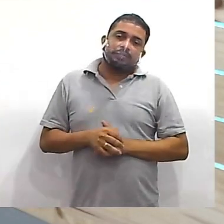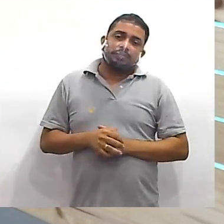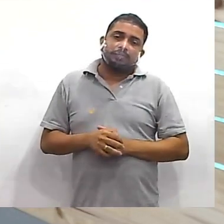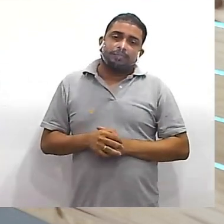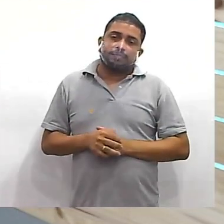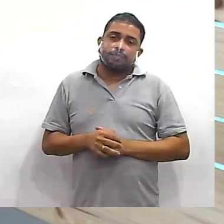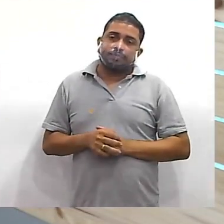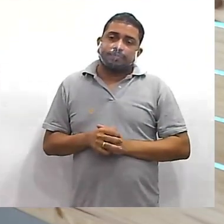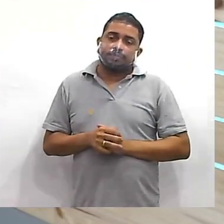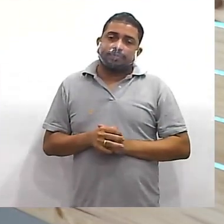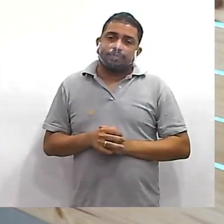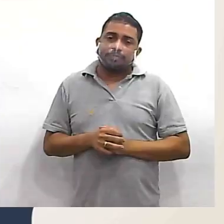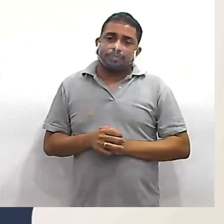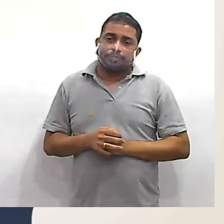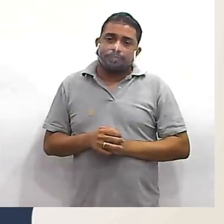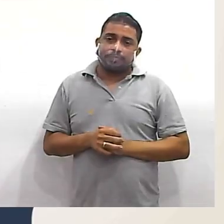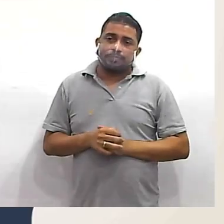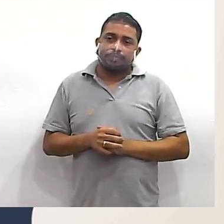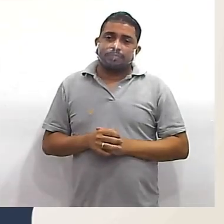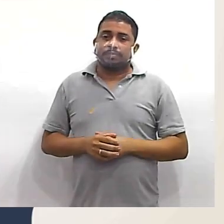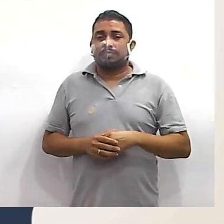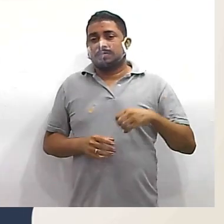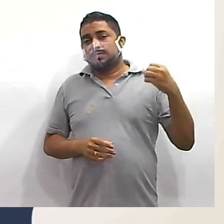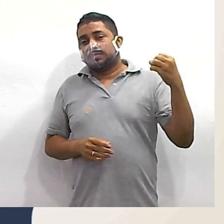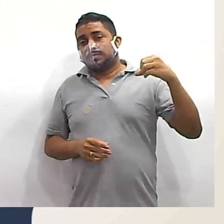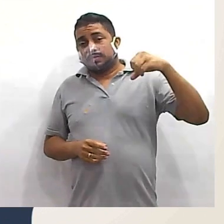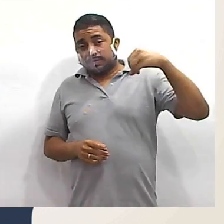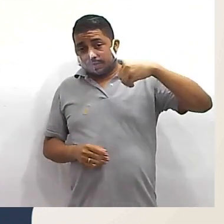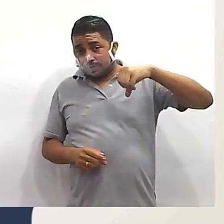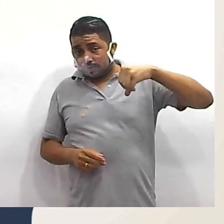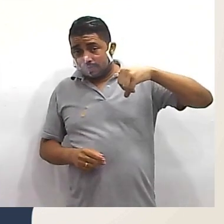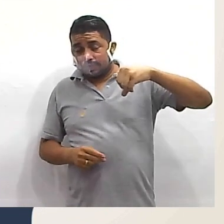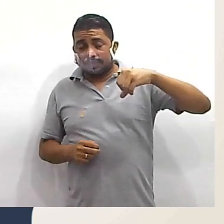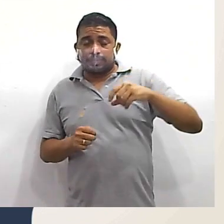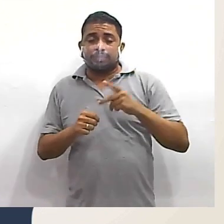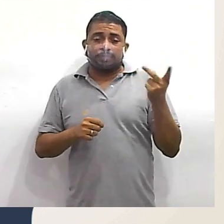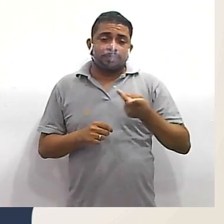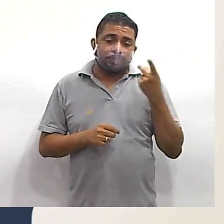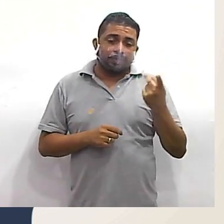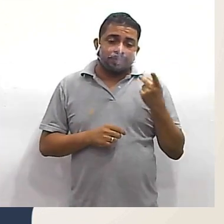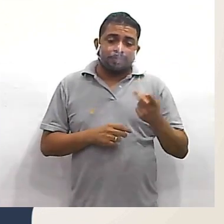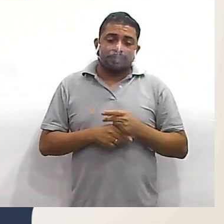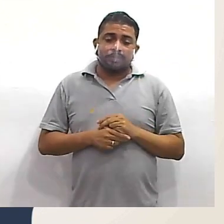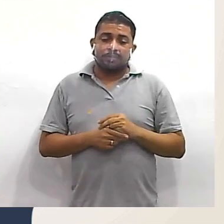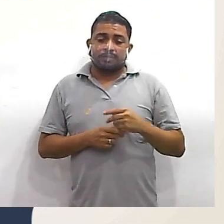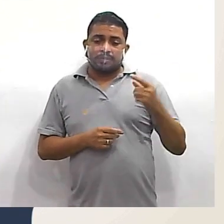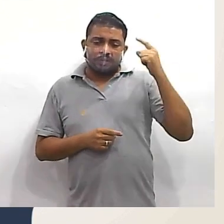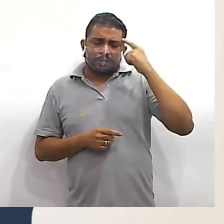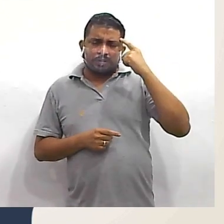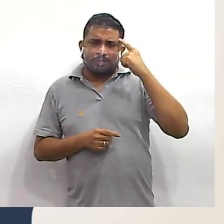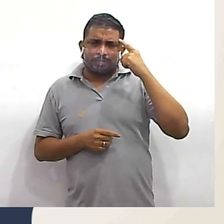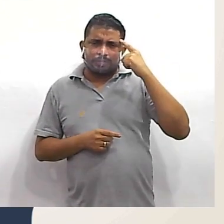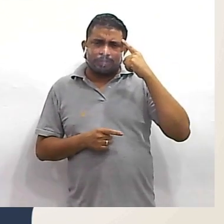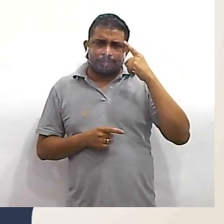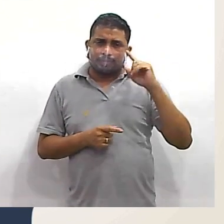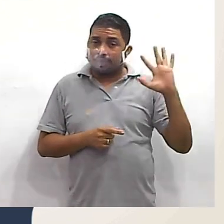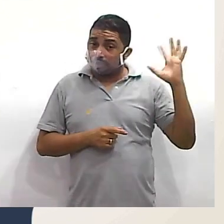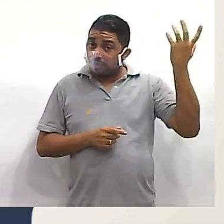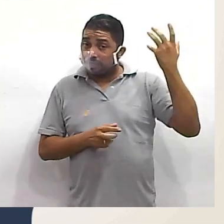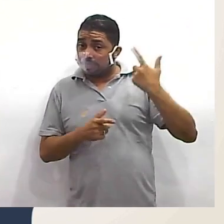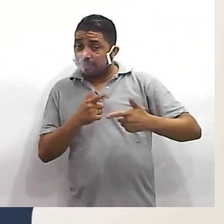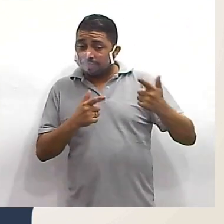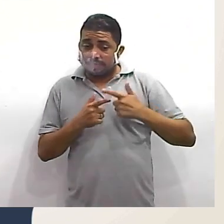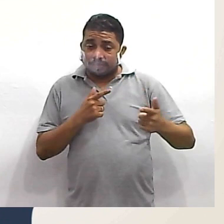vamos lá. Para a nona, né? Nona competência agora fala sobre raciocínio, resolução de problemas e